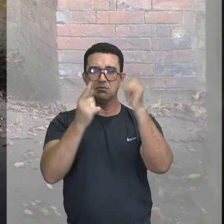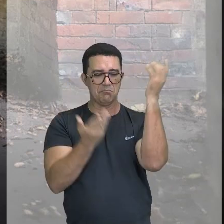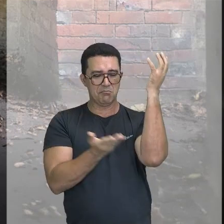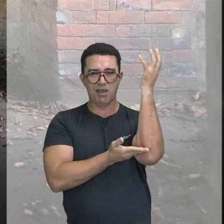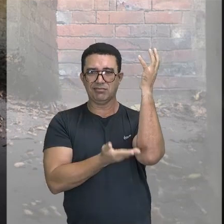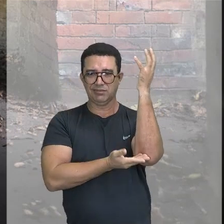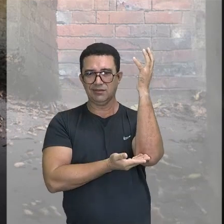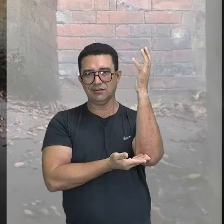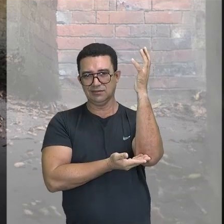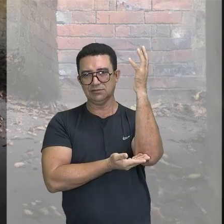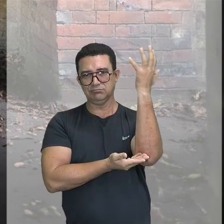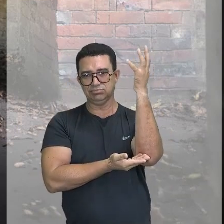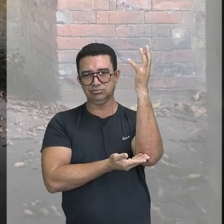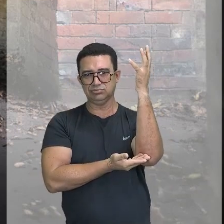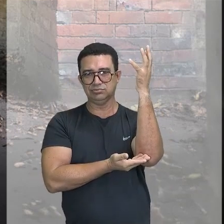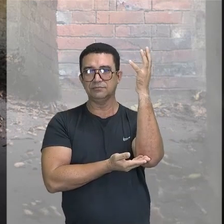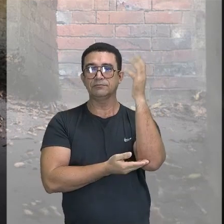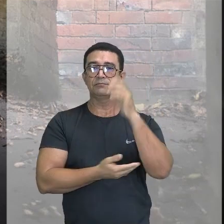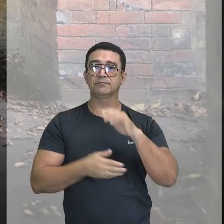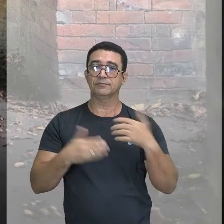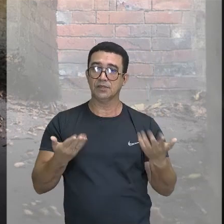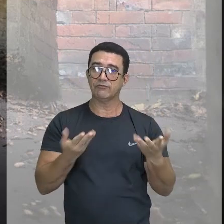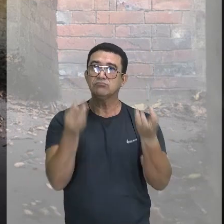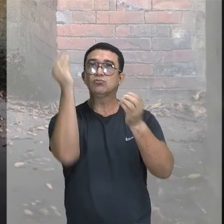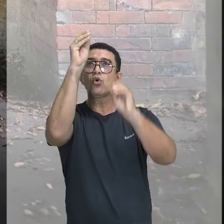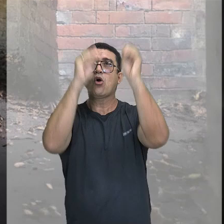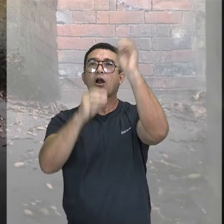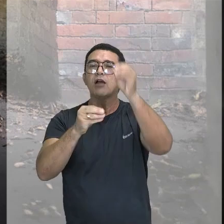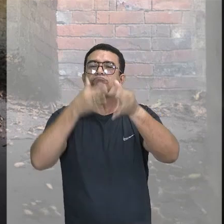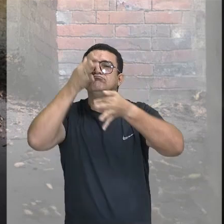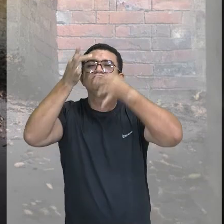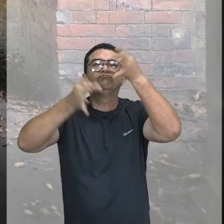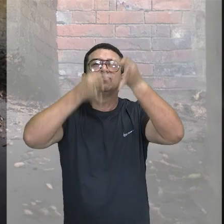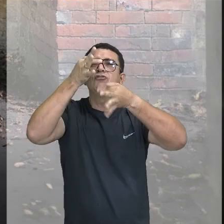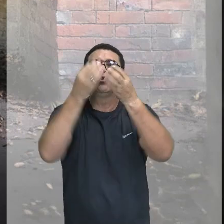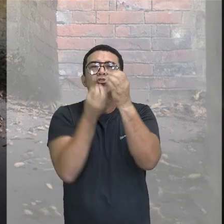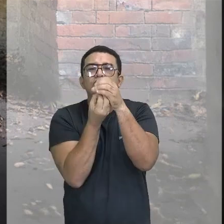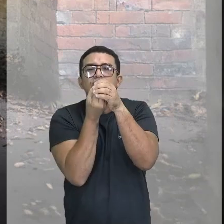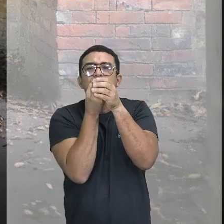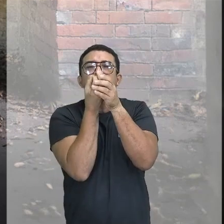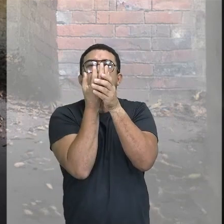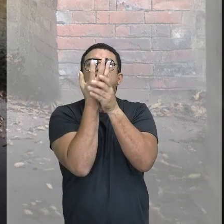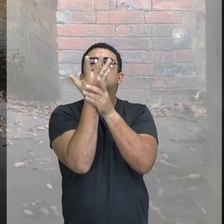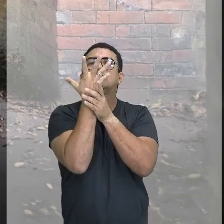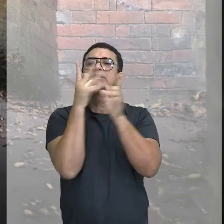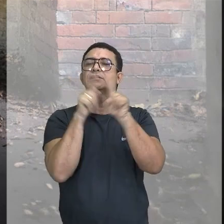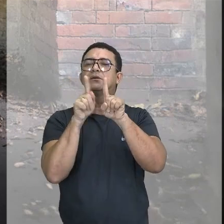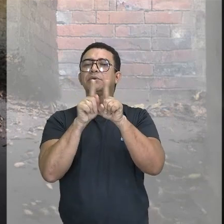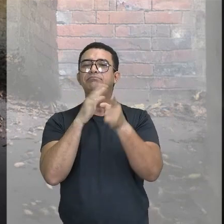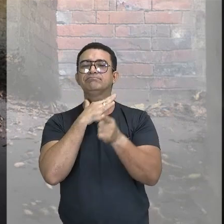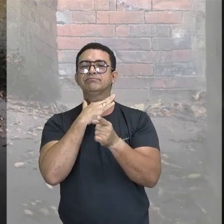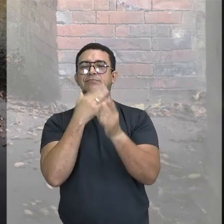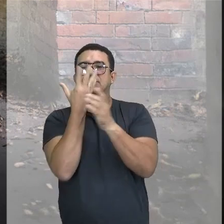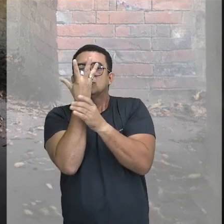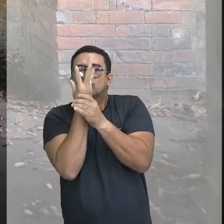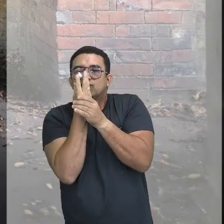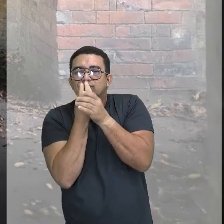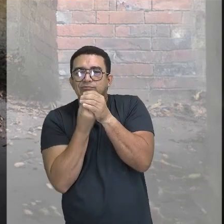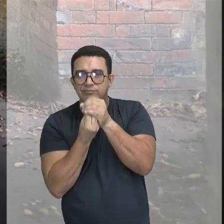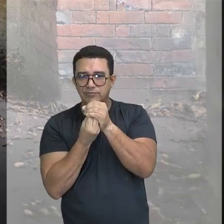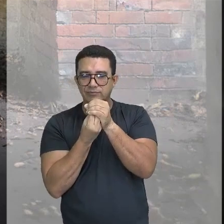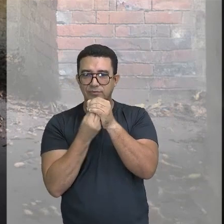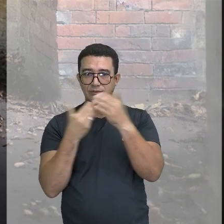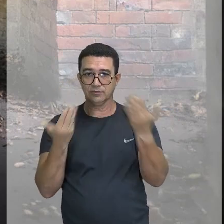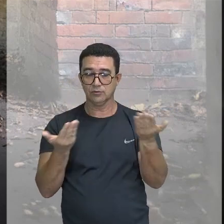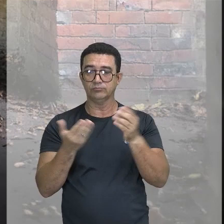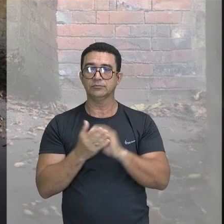vezes complementadas com flores desabochando e morrendo. Essa instalação, ela retrata